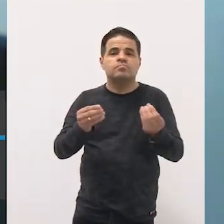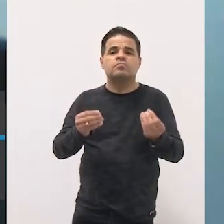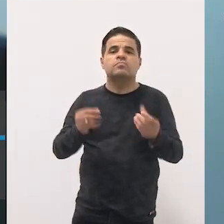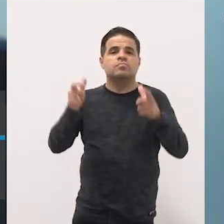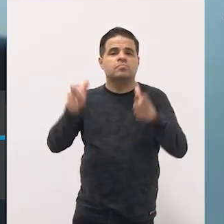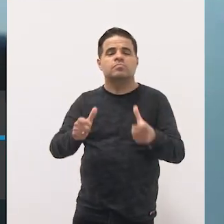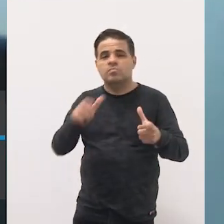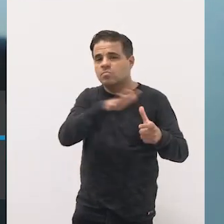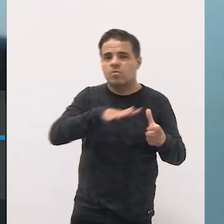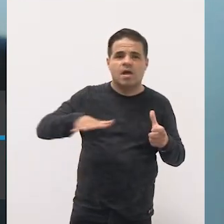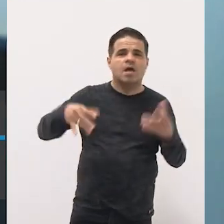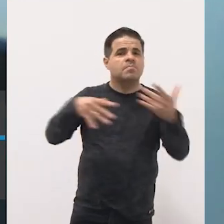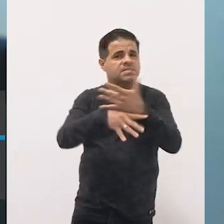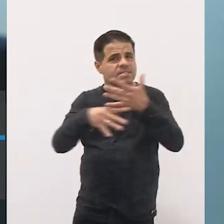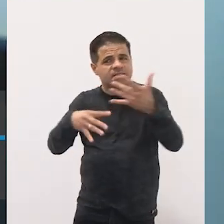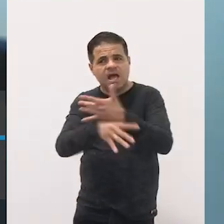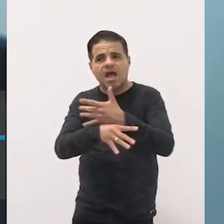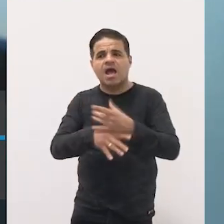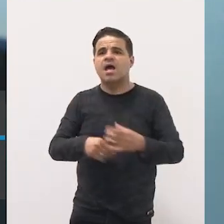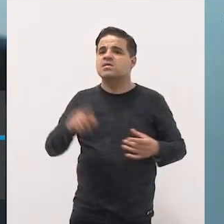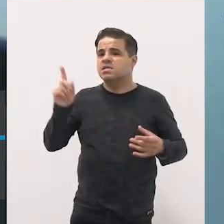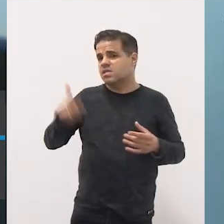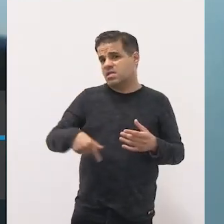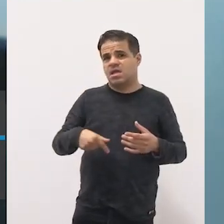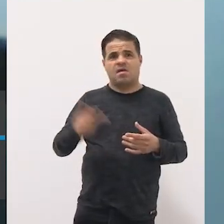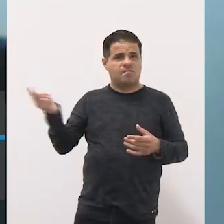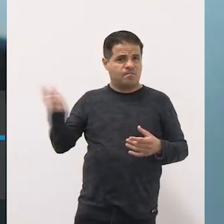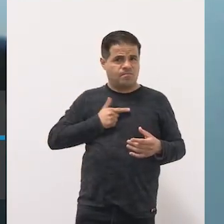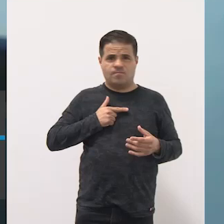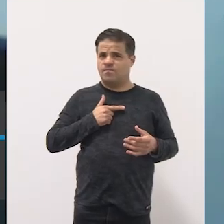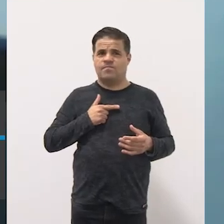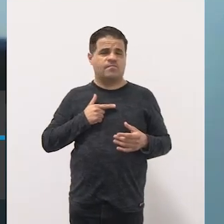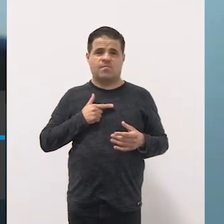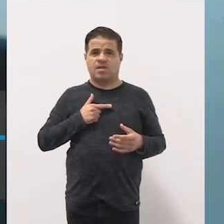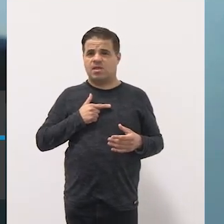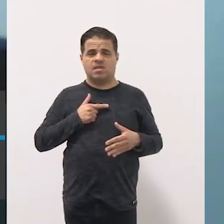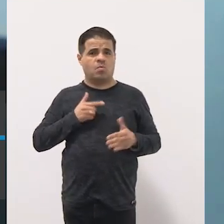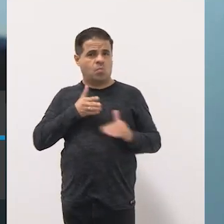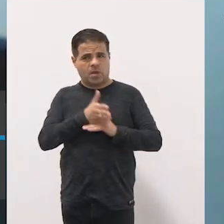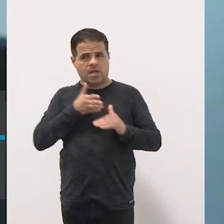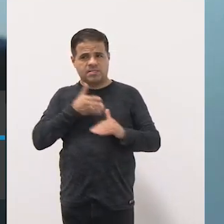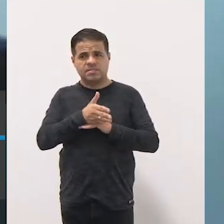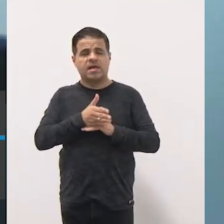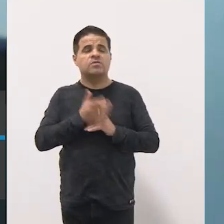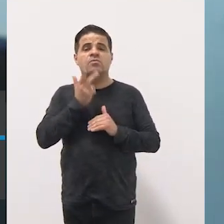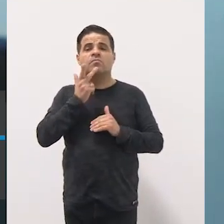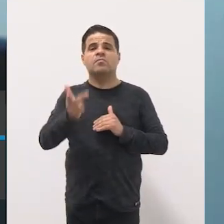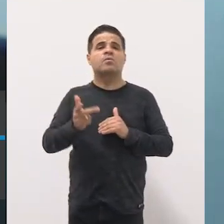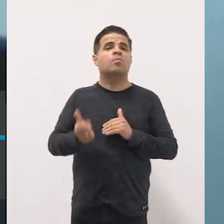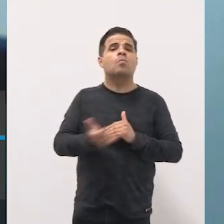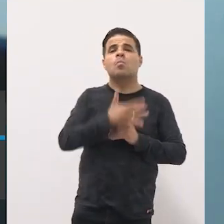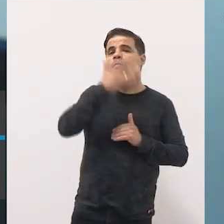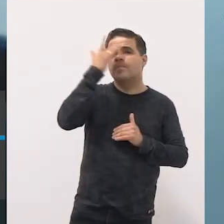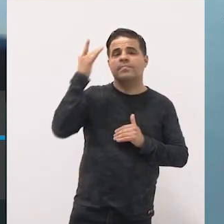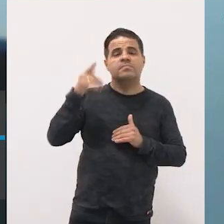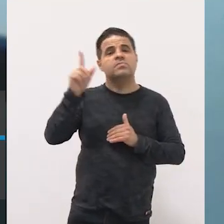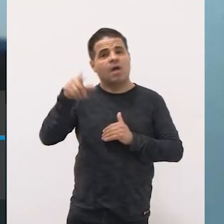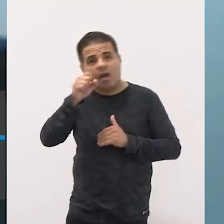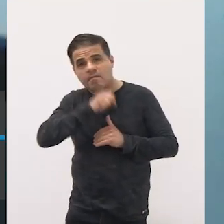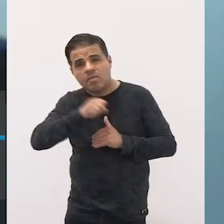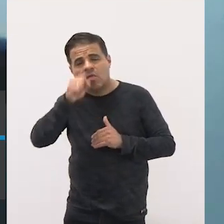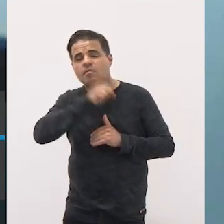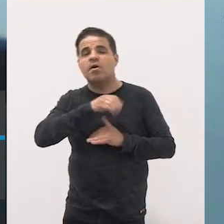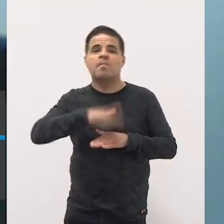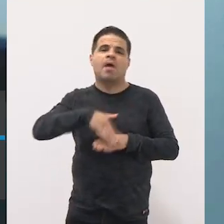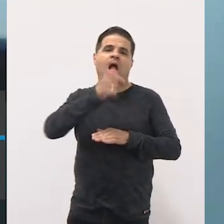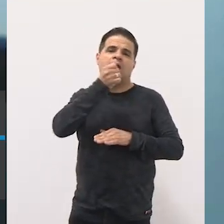bairro, uma cidade que seja uma cidade feia. O acesso, a gente está falando quantas pessoas são idosas com mais